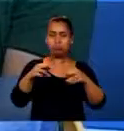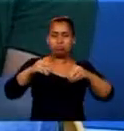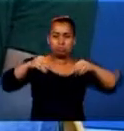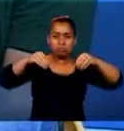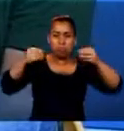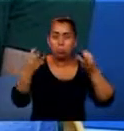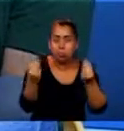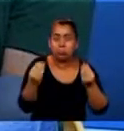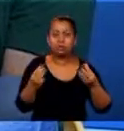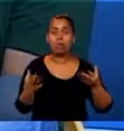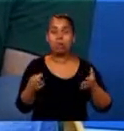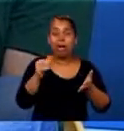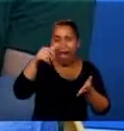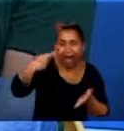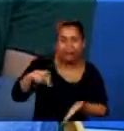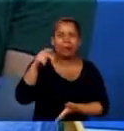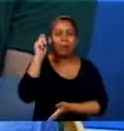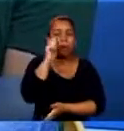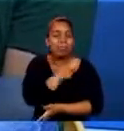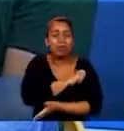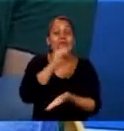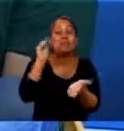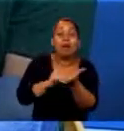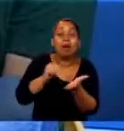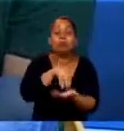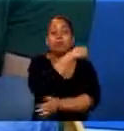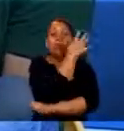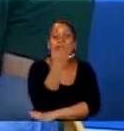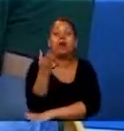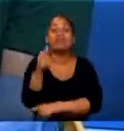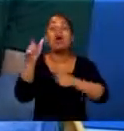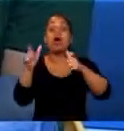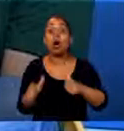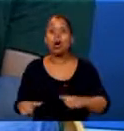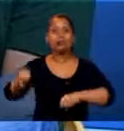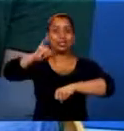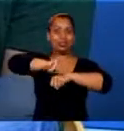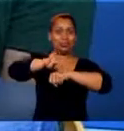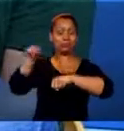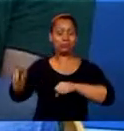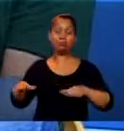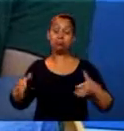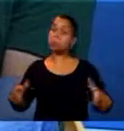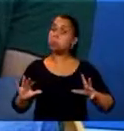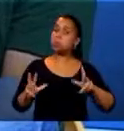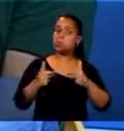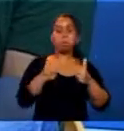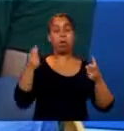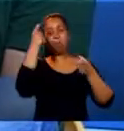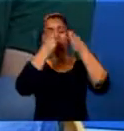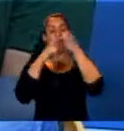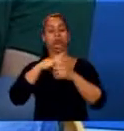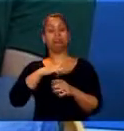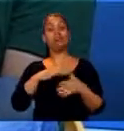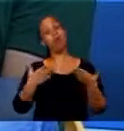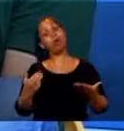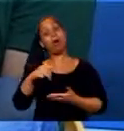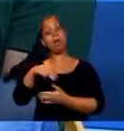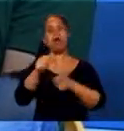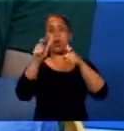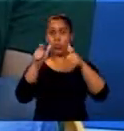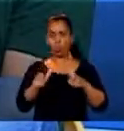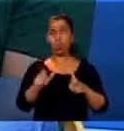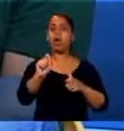a cidade tem pouca arborização no centro. Então todas essas coisas nos preocupam. Então a AMA é isso, é uma